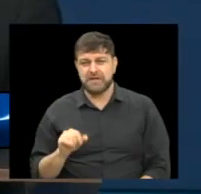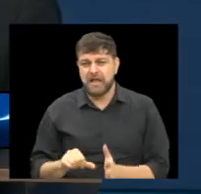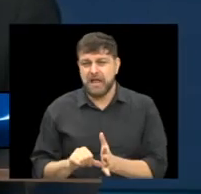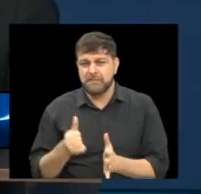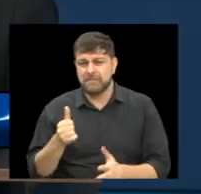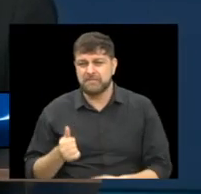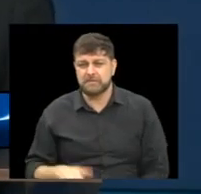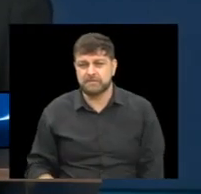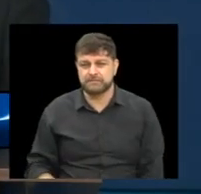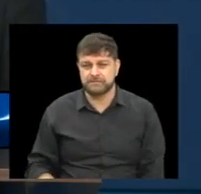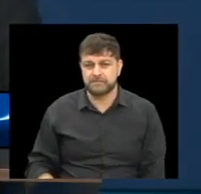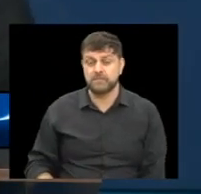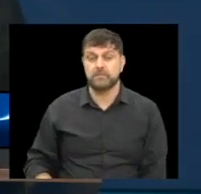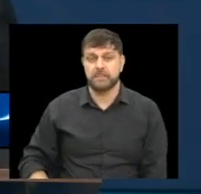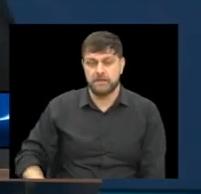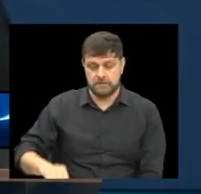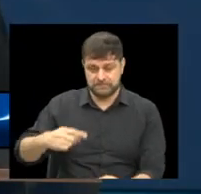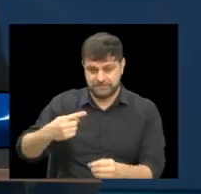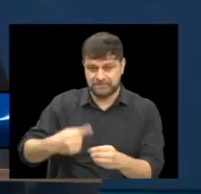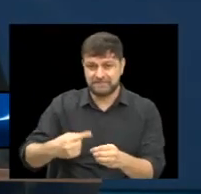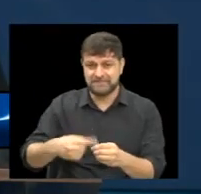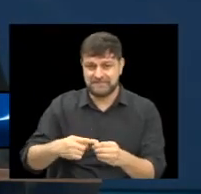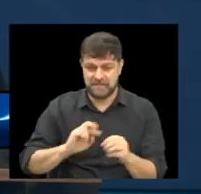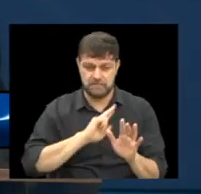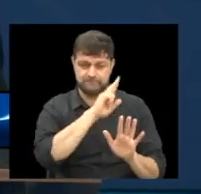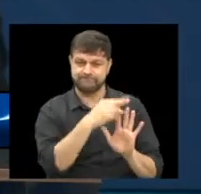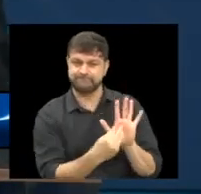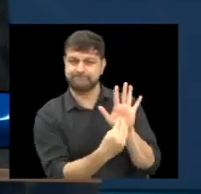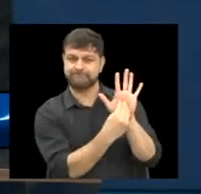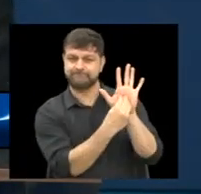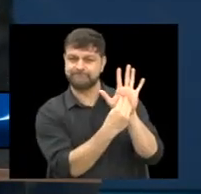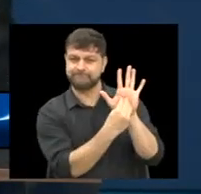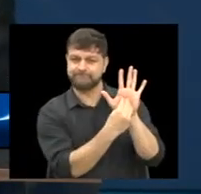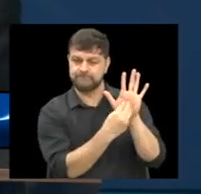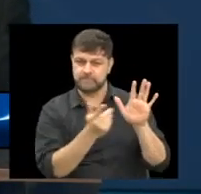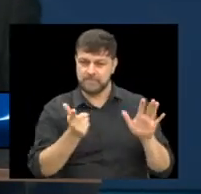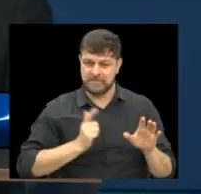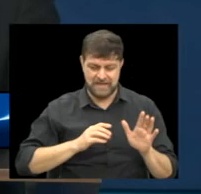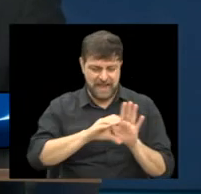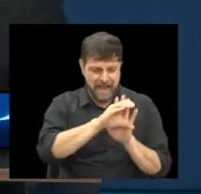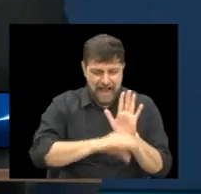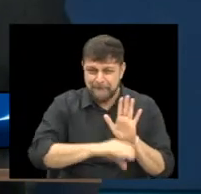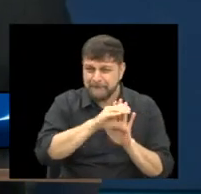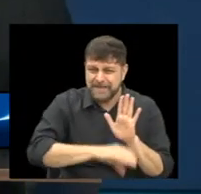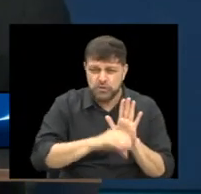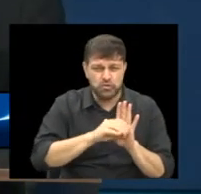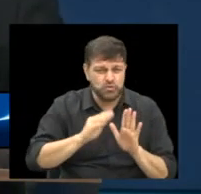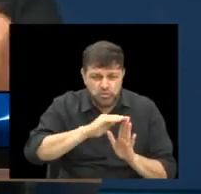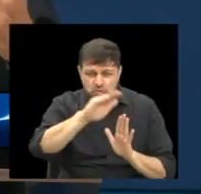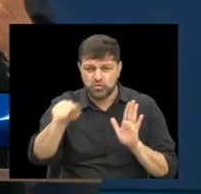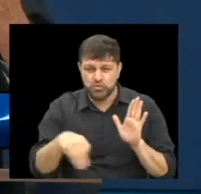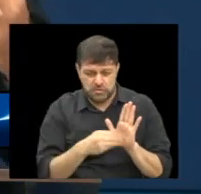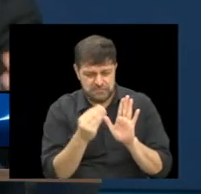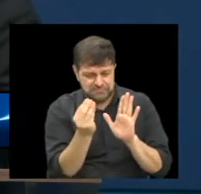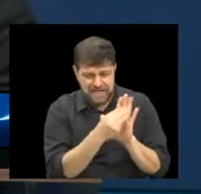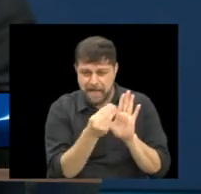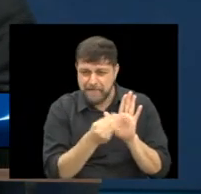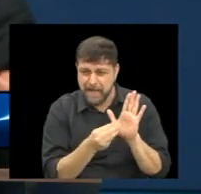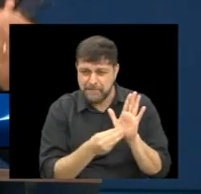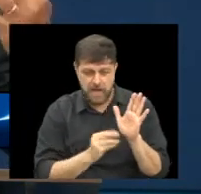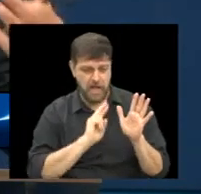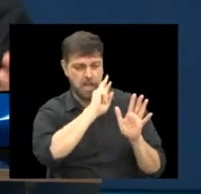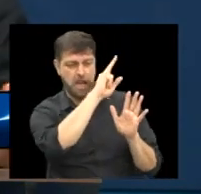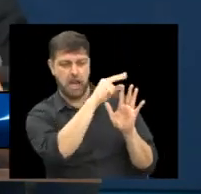visão de cidade sustentável está colocada em todos os capítulos do plano,